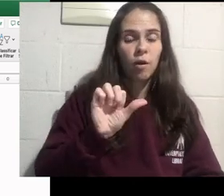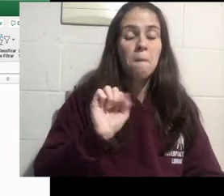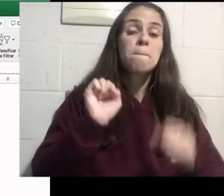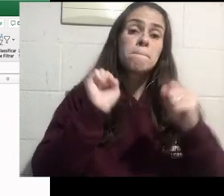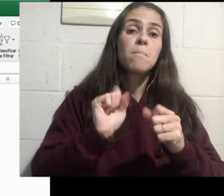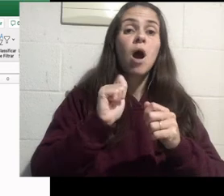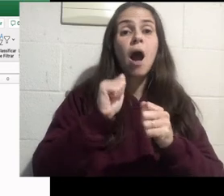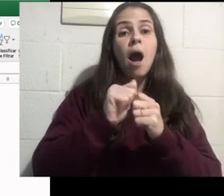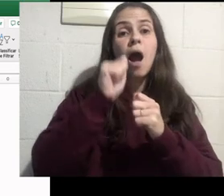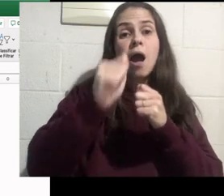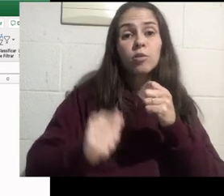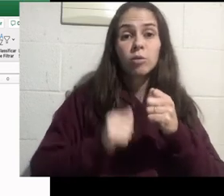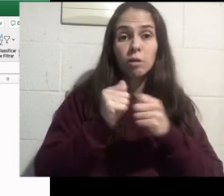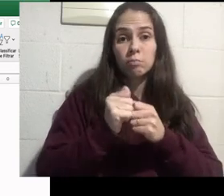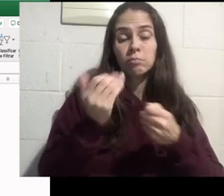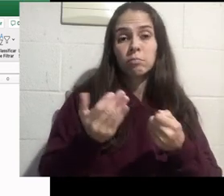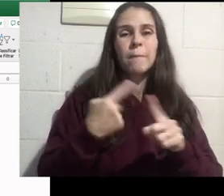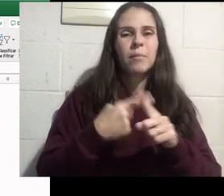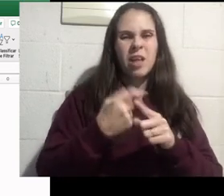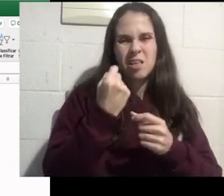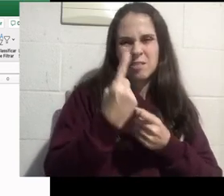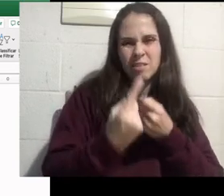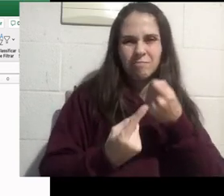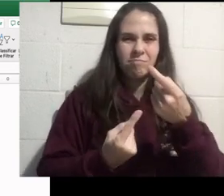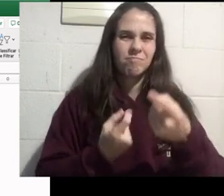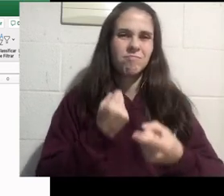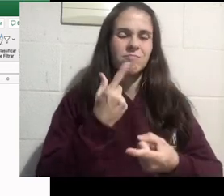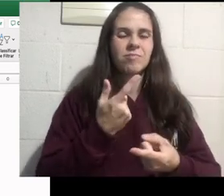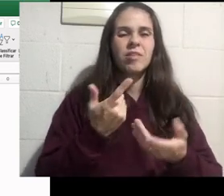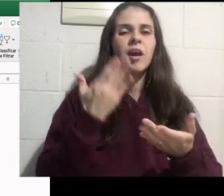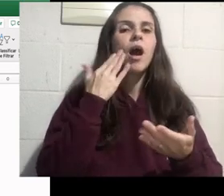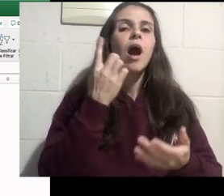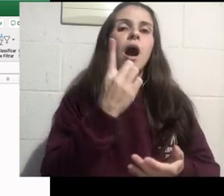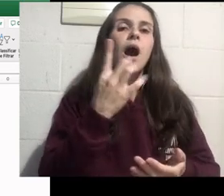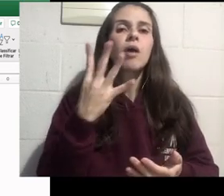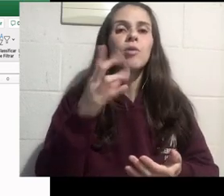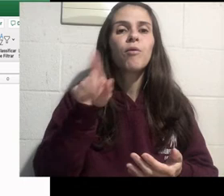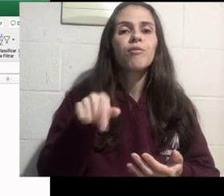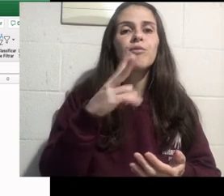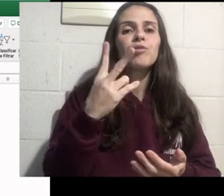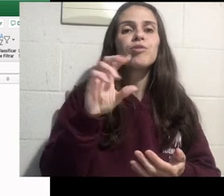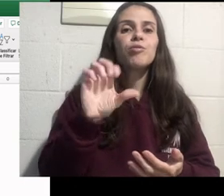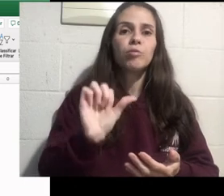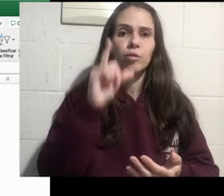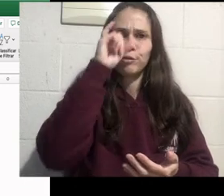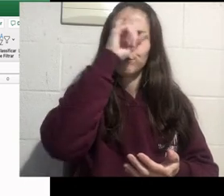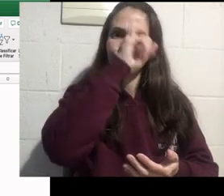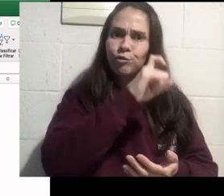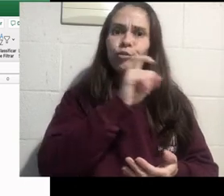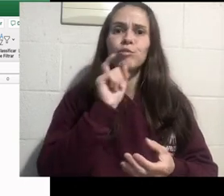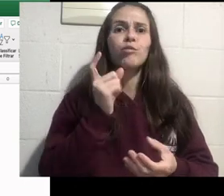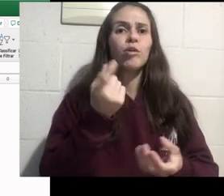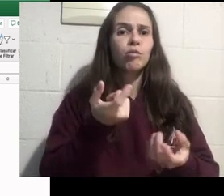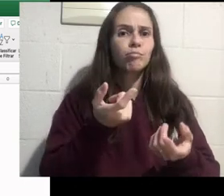pode arredondar, né? Porque é estranho a gente pegar e cobrar 14,29, dificulta